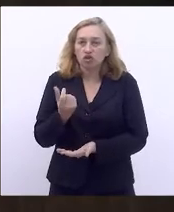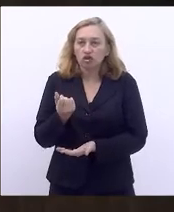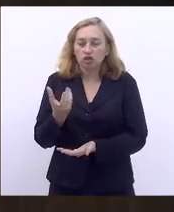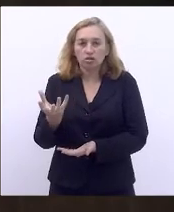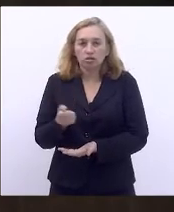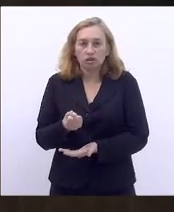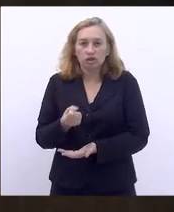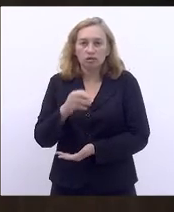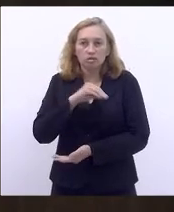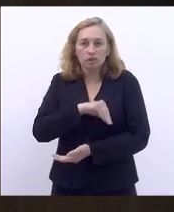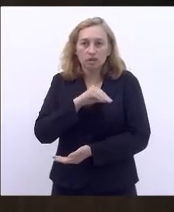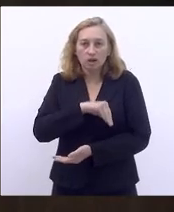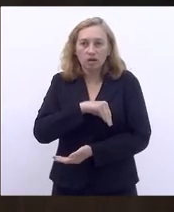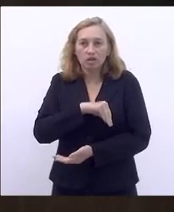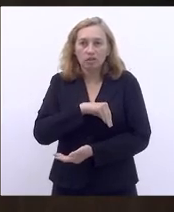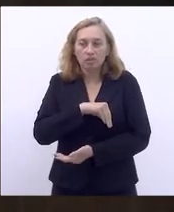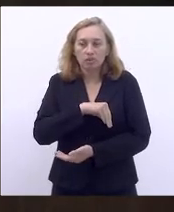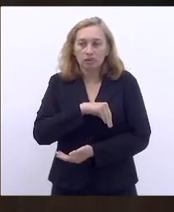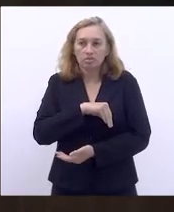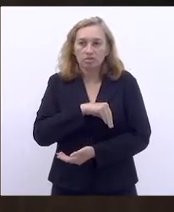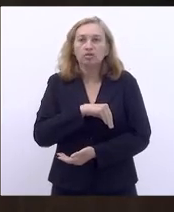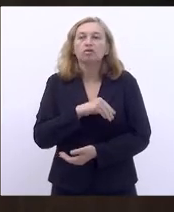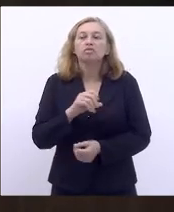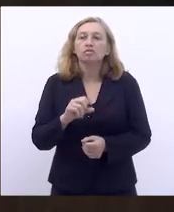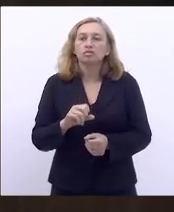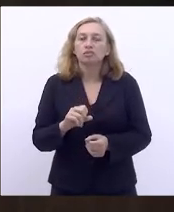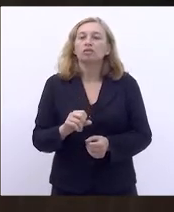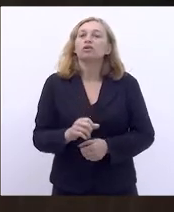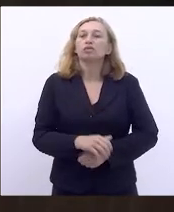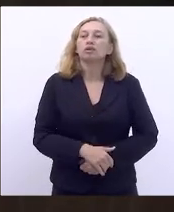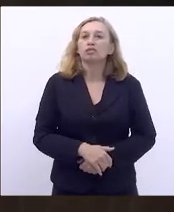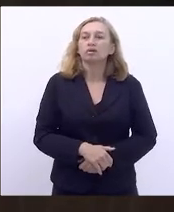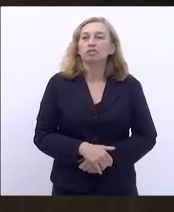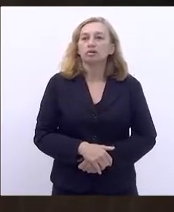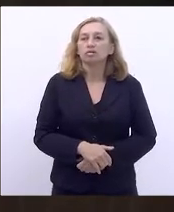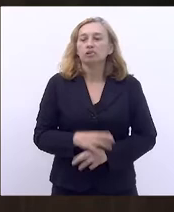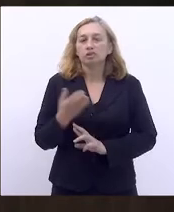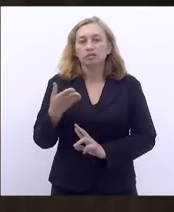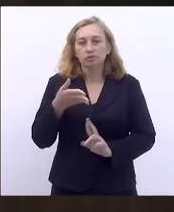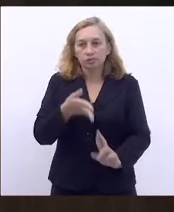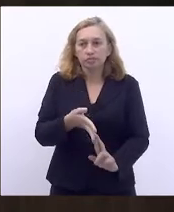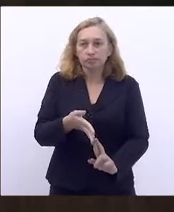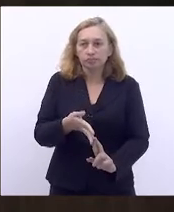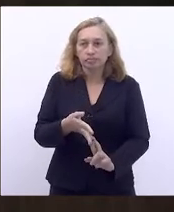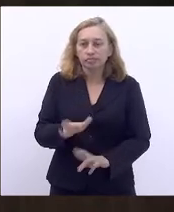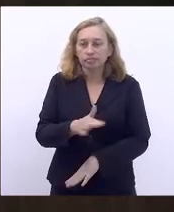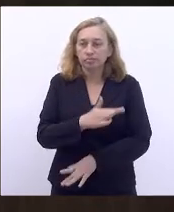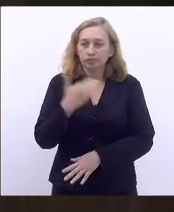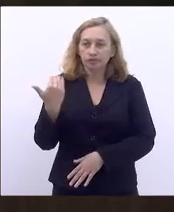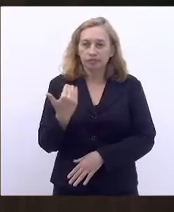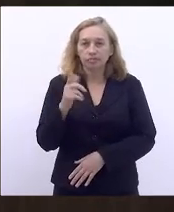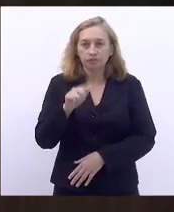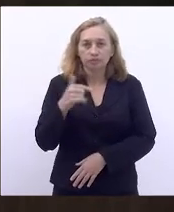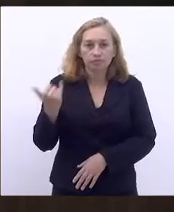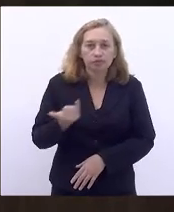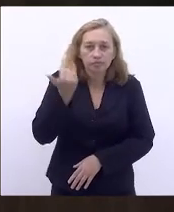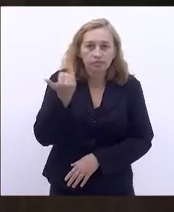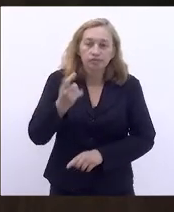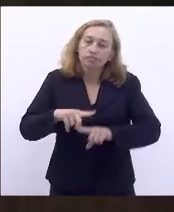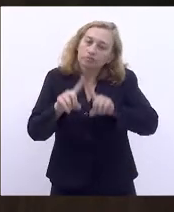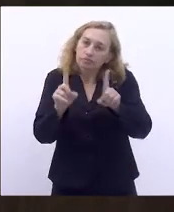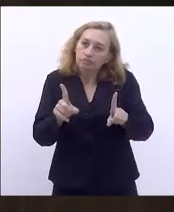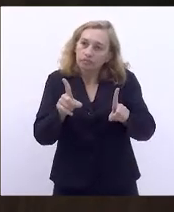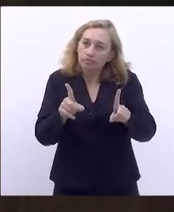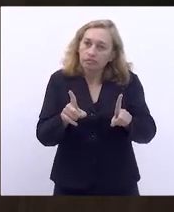o salário ao vender a sua força de trabalho. A referência a esse brutal assassinato é muito importante,